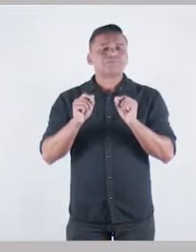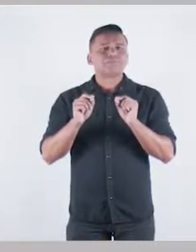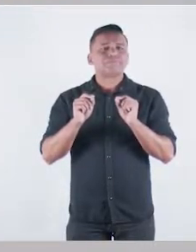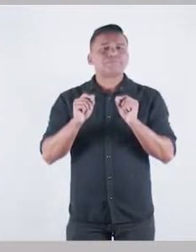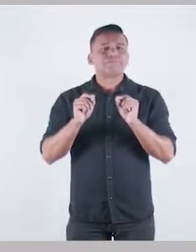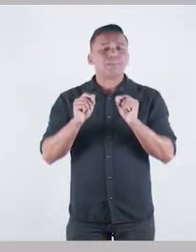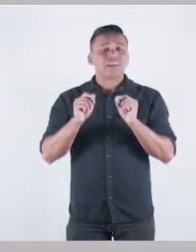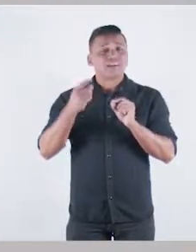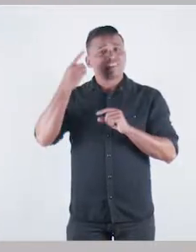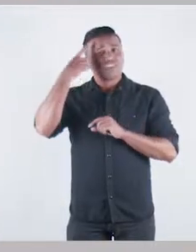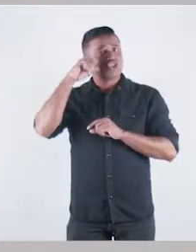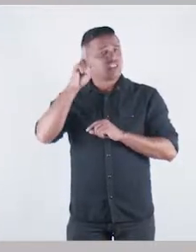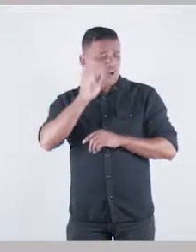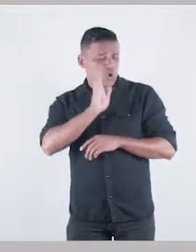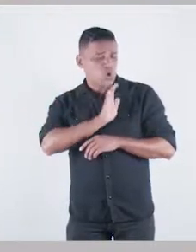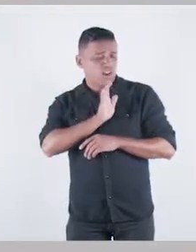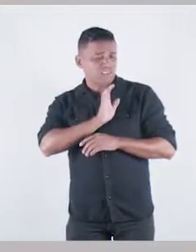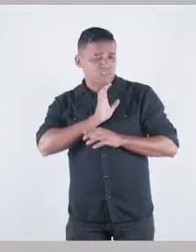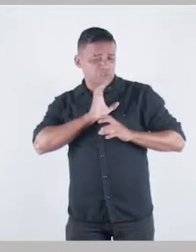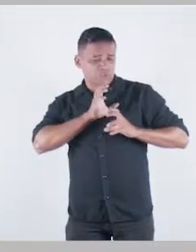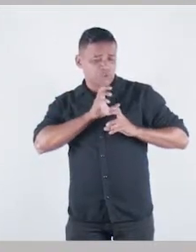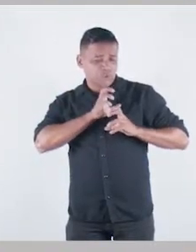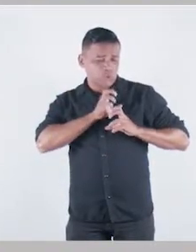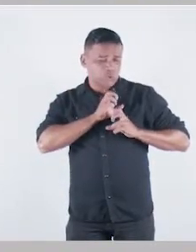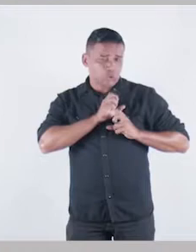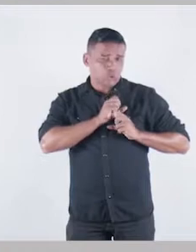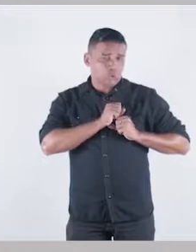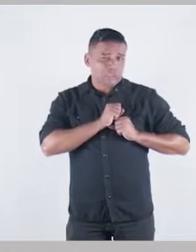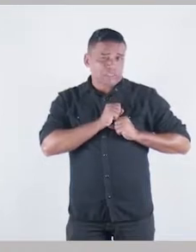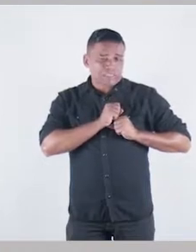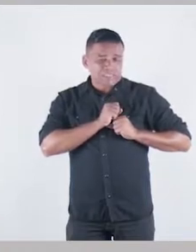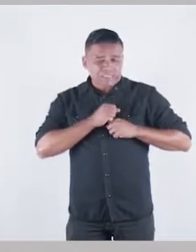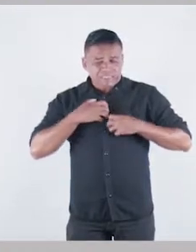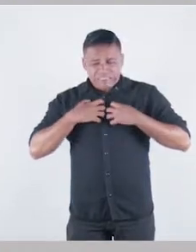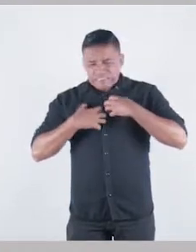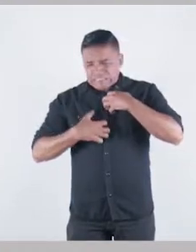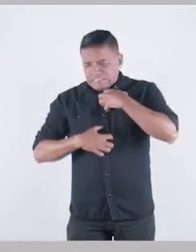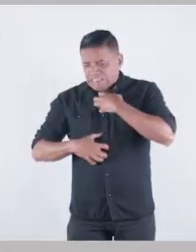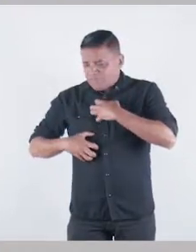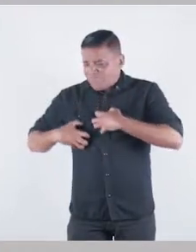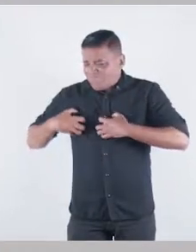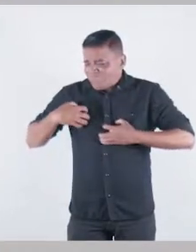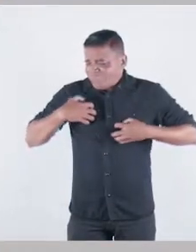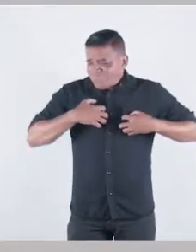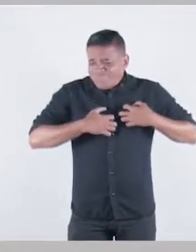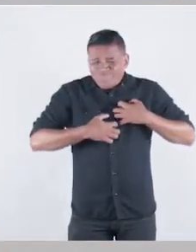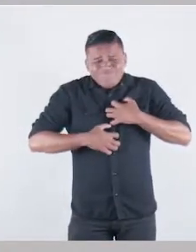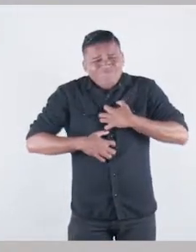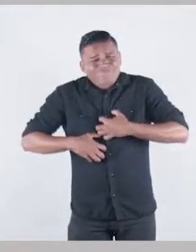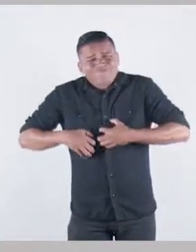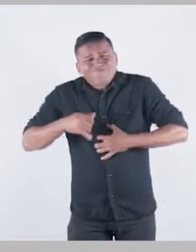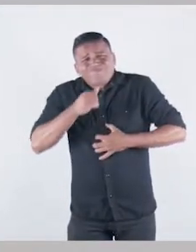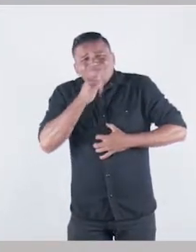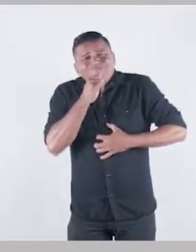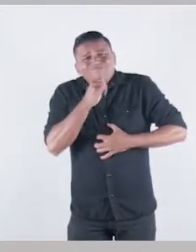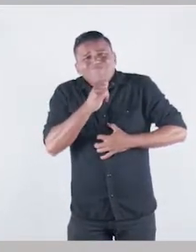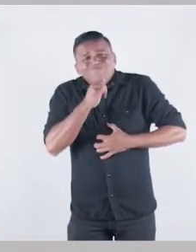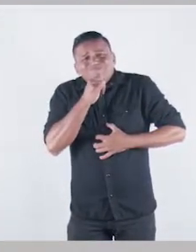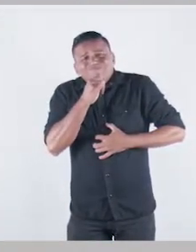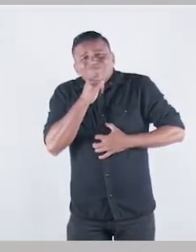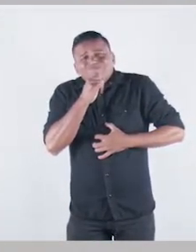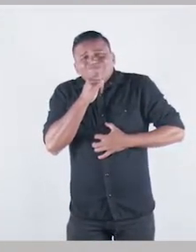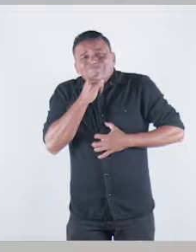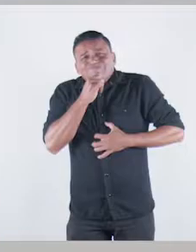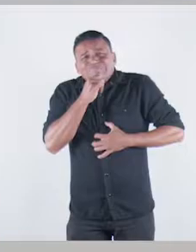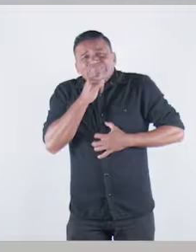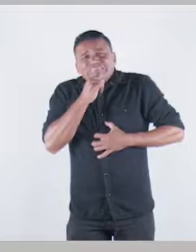Tem dias que o coração aperta, uma tristeza vai moendo as entranhas, uma moleza